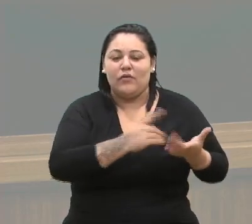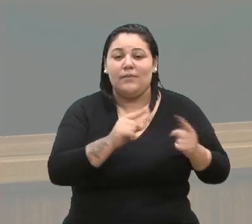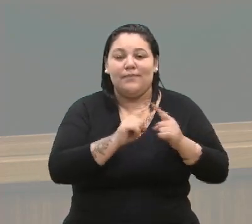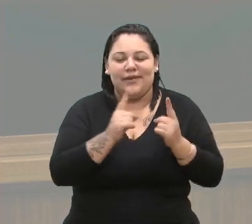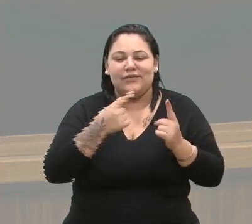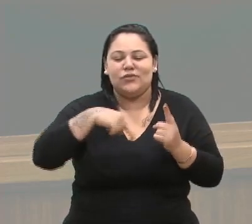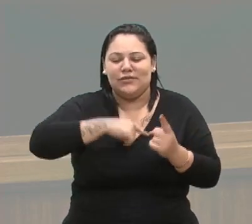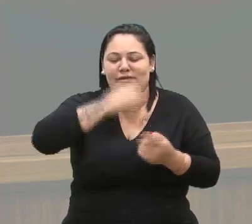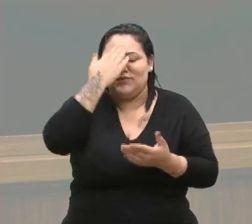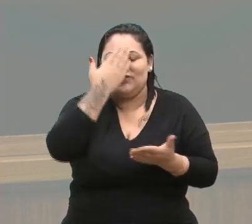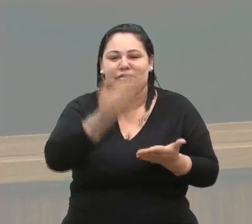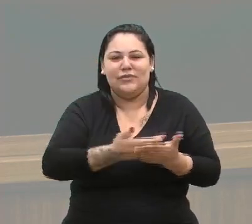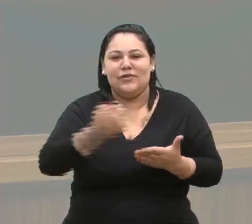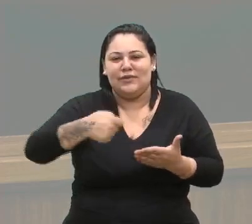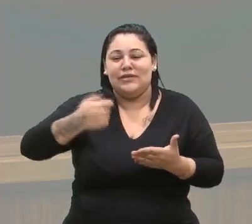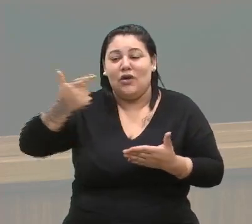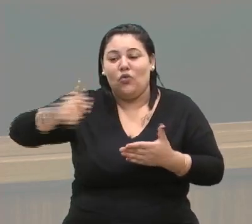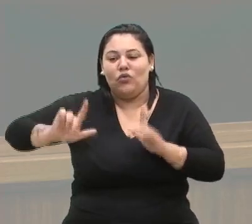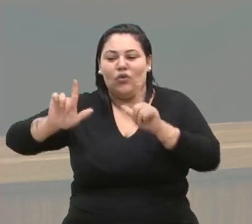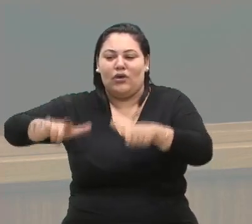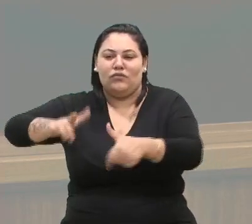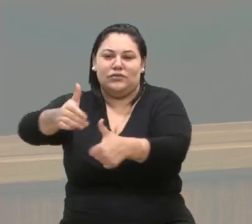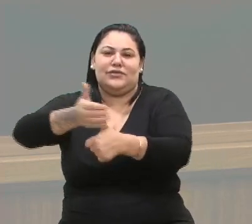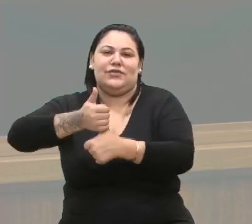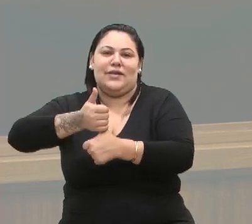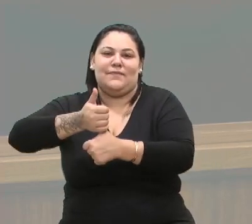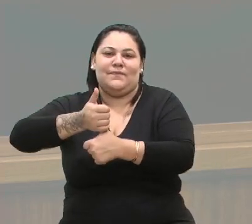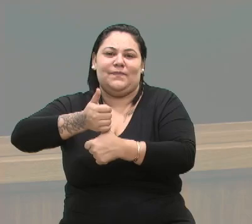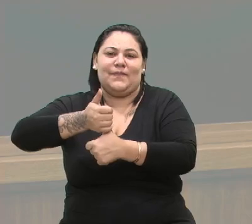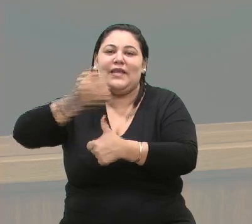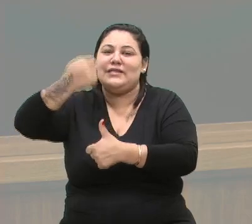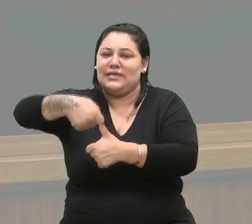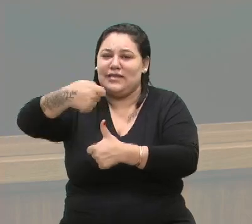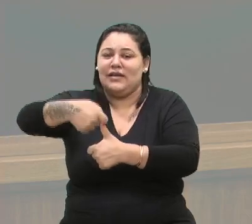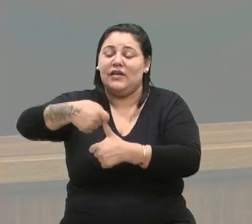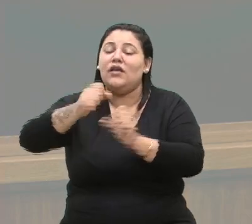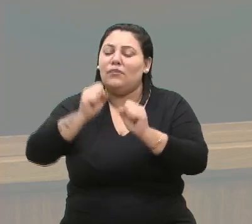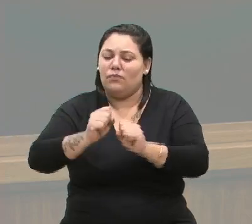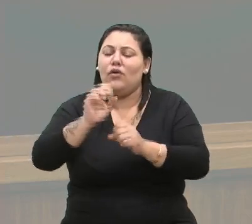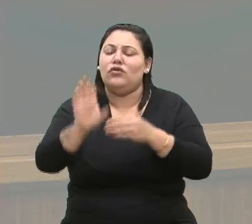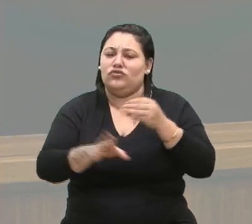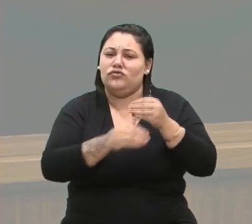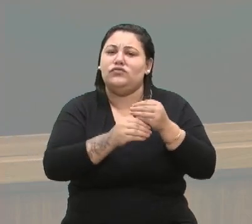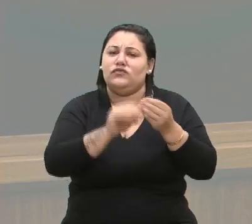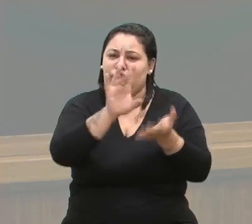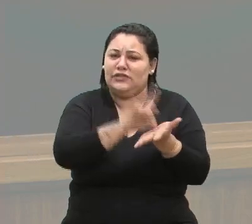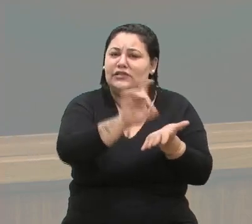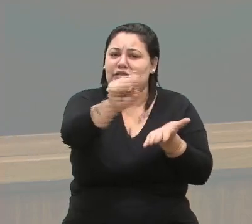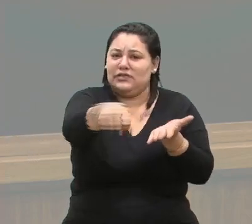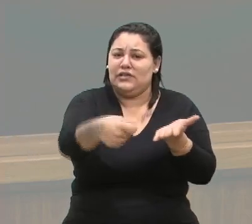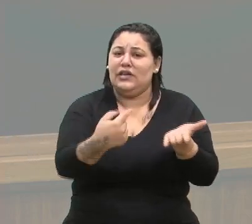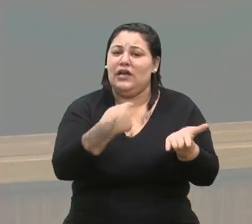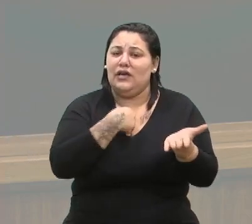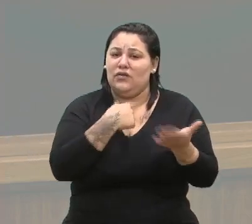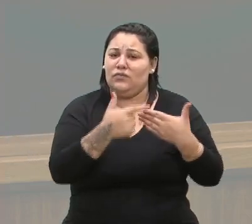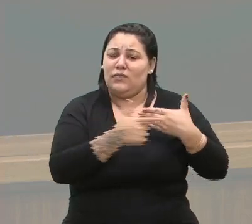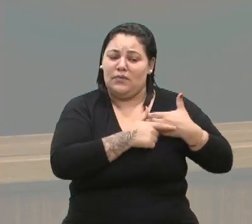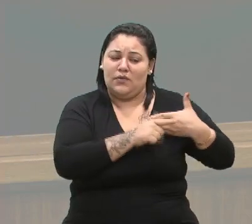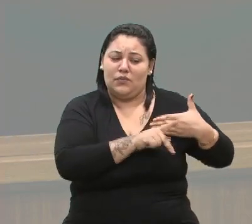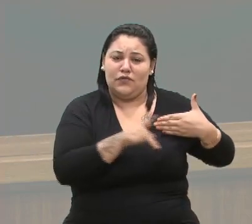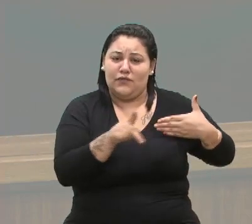conselho tutelar é necessário e é possível de ser implementado. Eu, como professora,